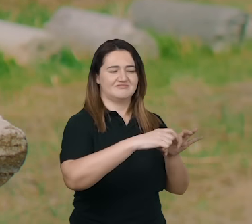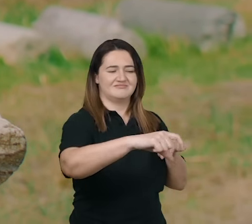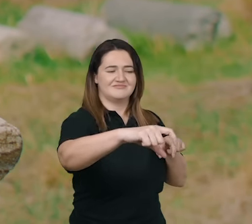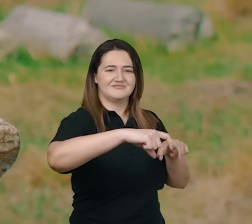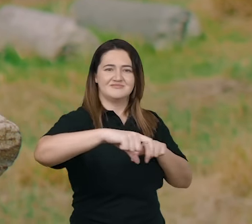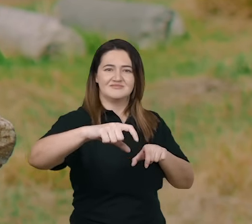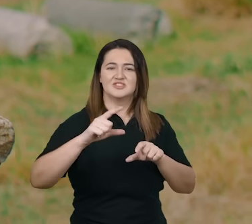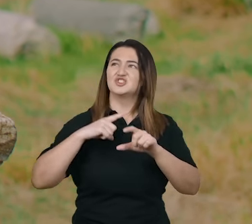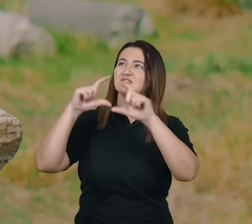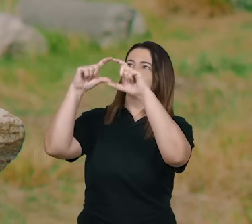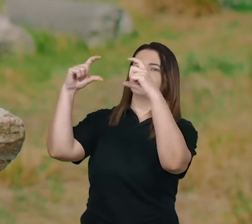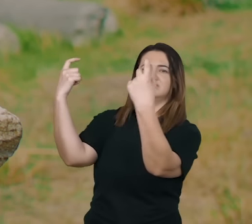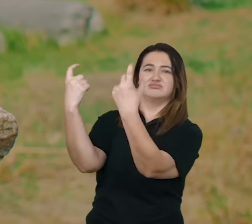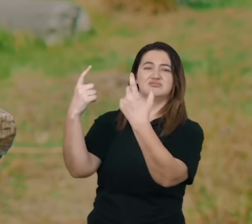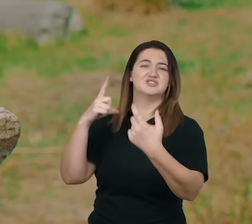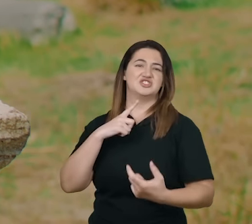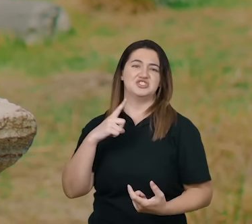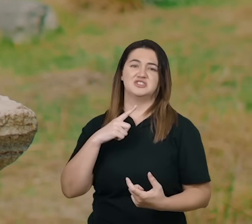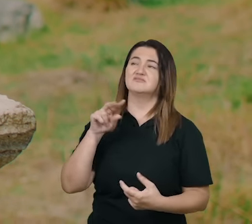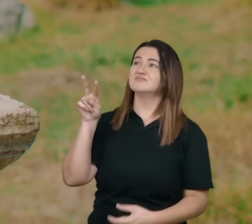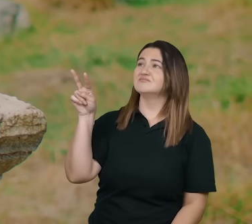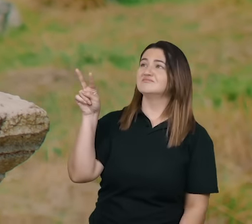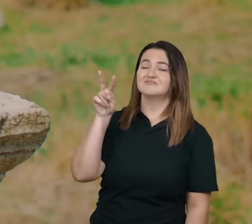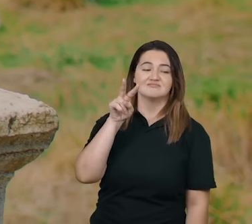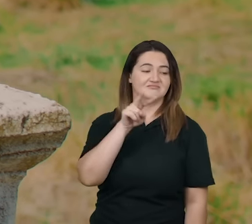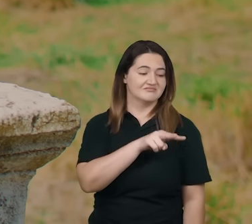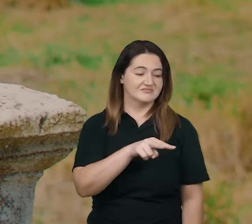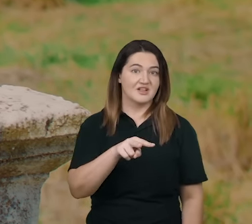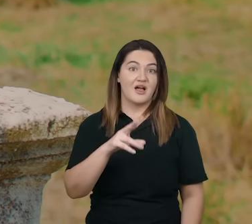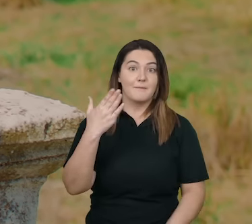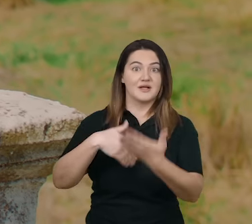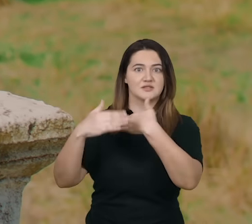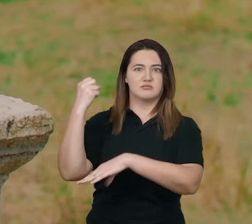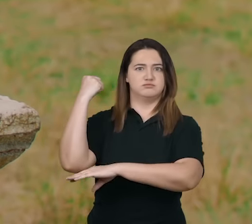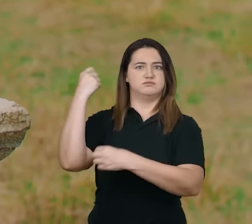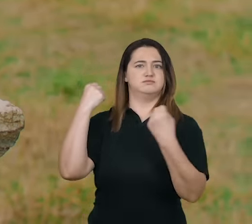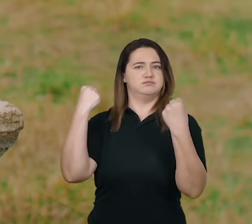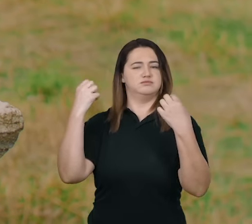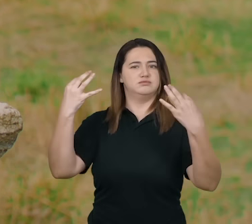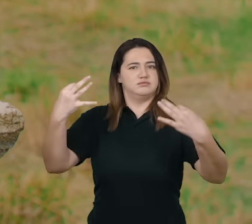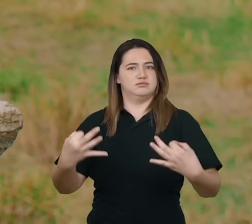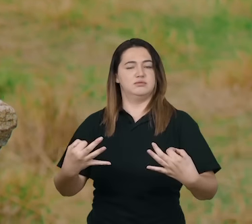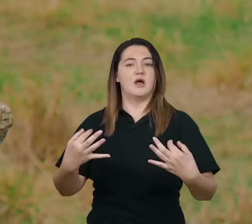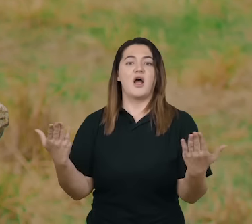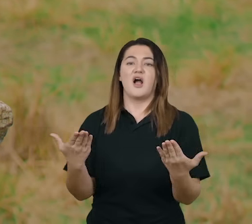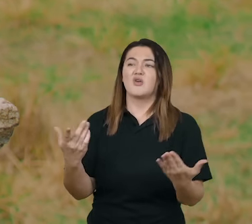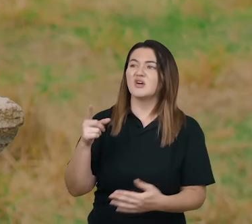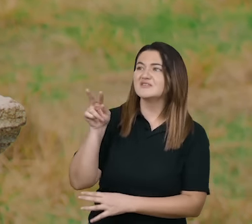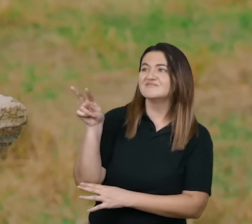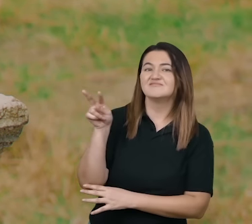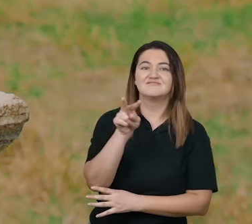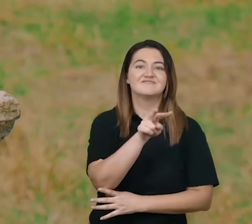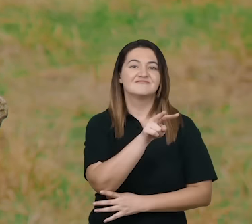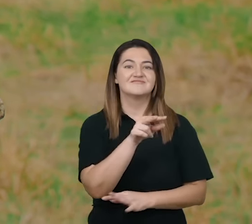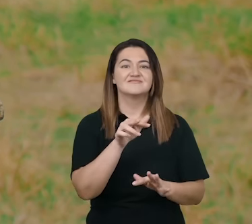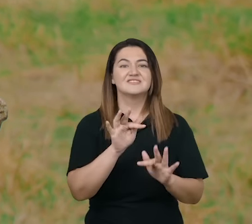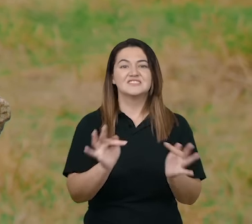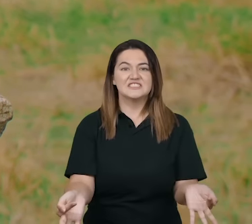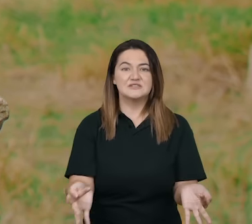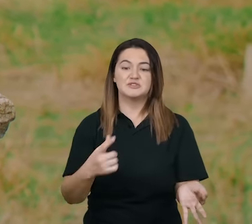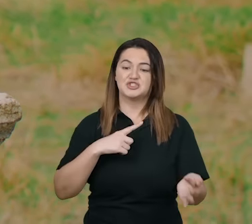lugar onde eles colocavam talvez a base para uma outra coluna. Algumas dessas colunas funcionavam como a base também para um altar